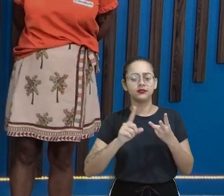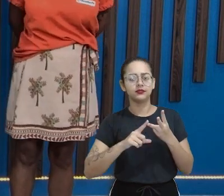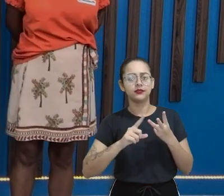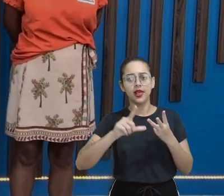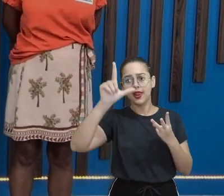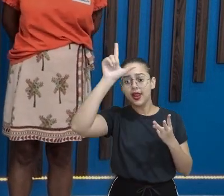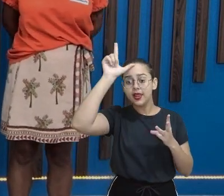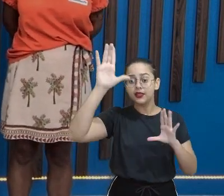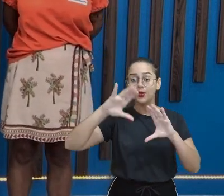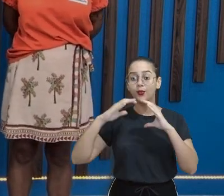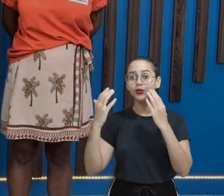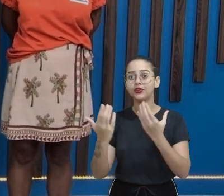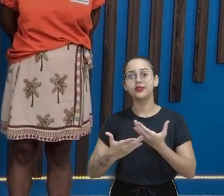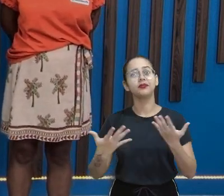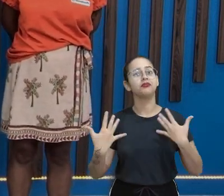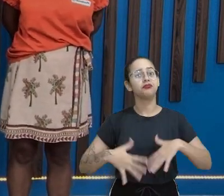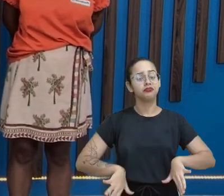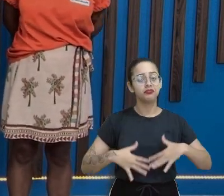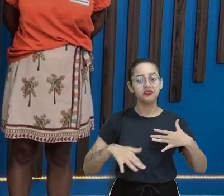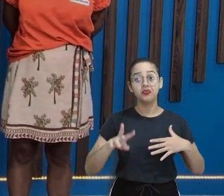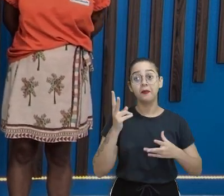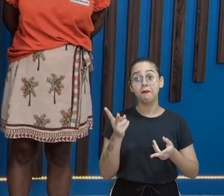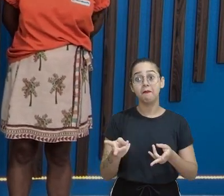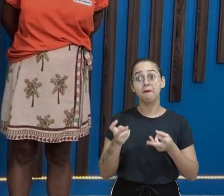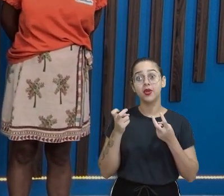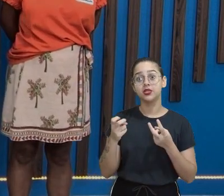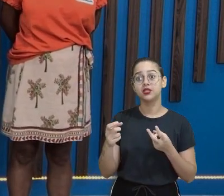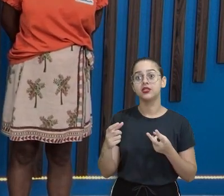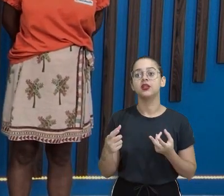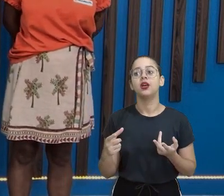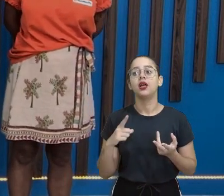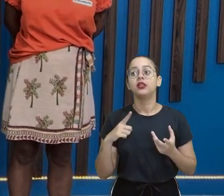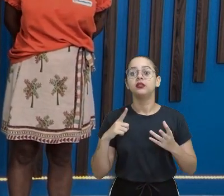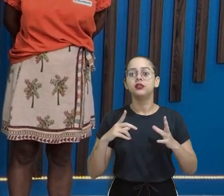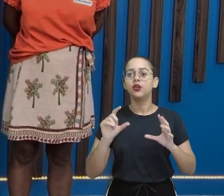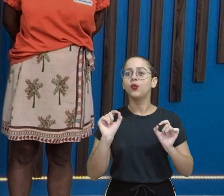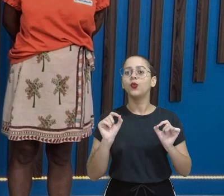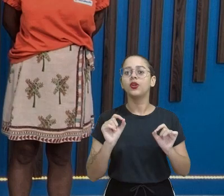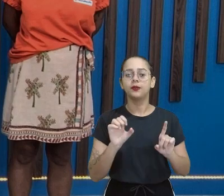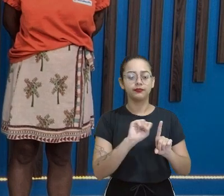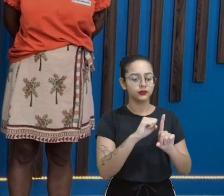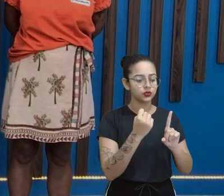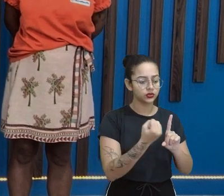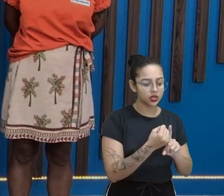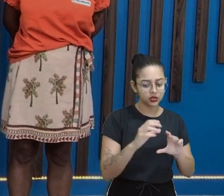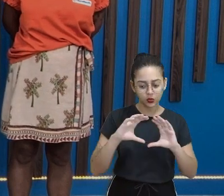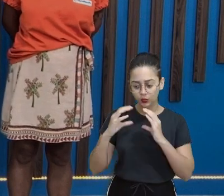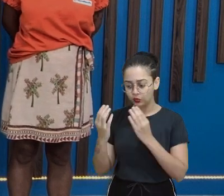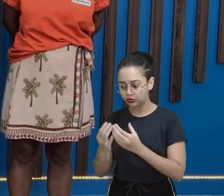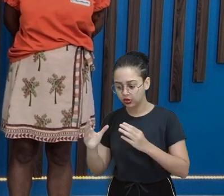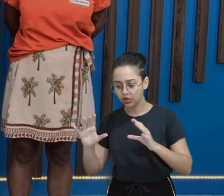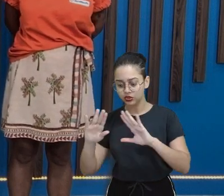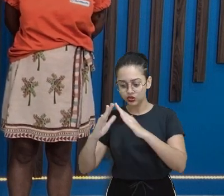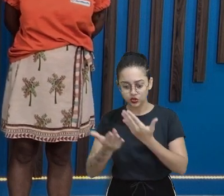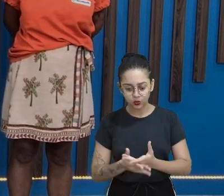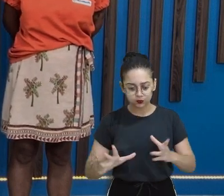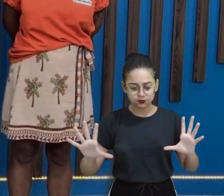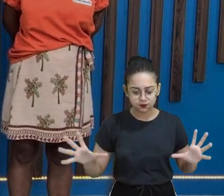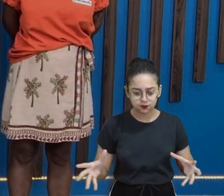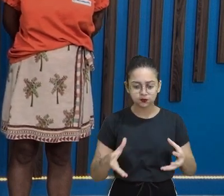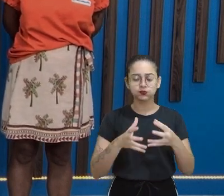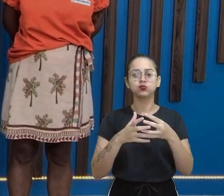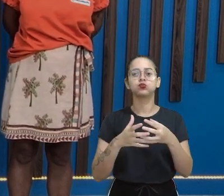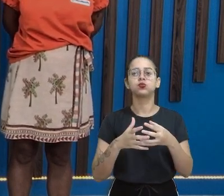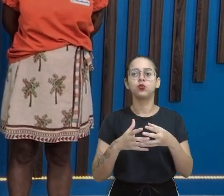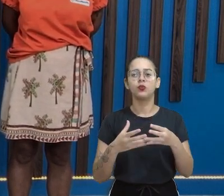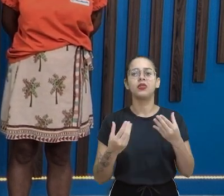Líder comunitário. Né? Então veja que quando a gente tem essa união entre a sociedade, a comunidade, a escola, né,